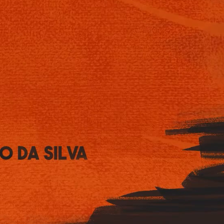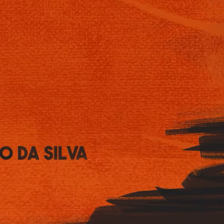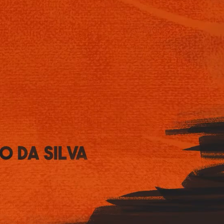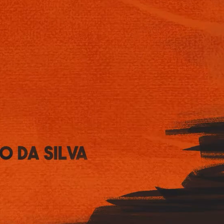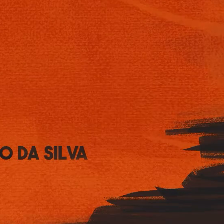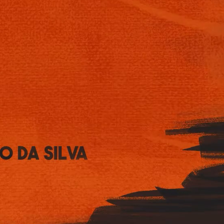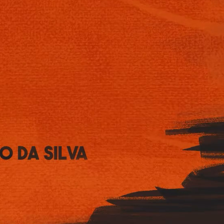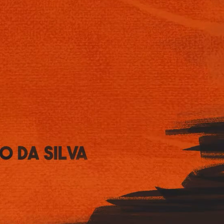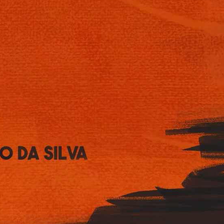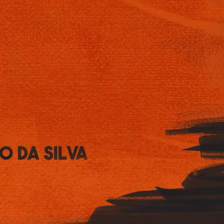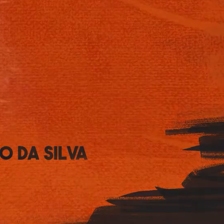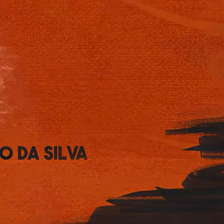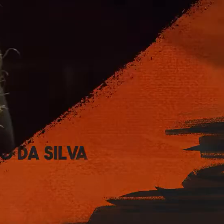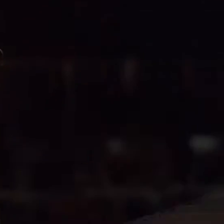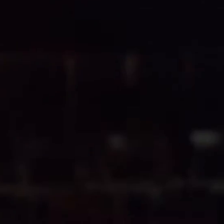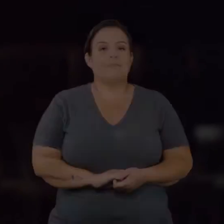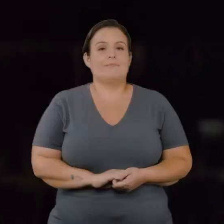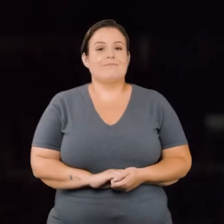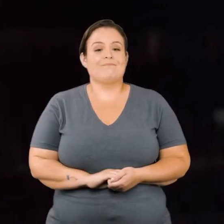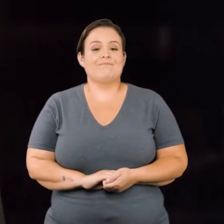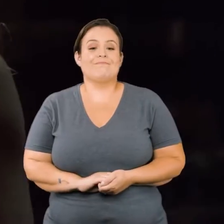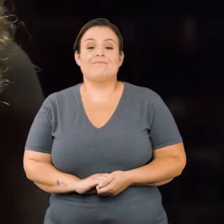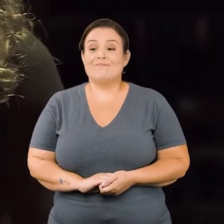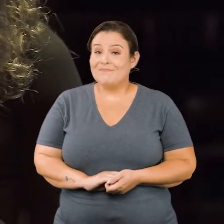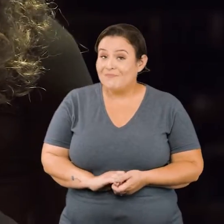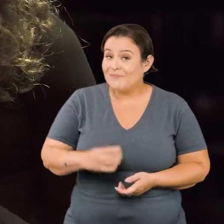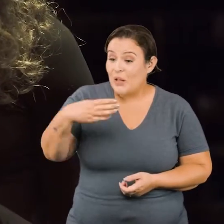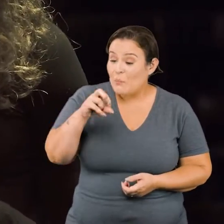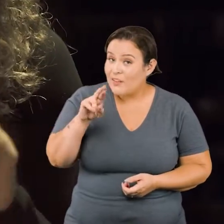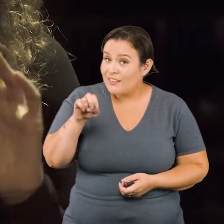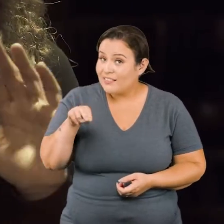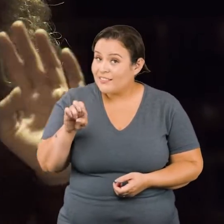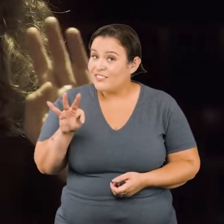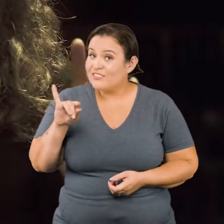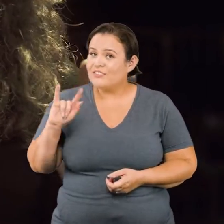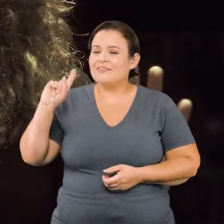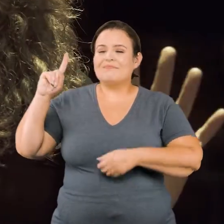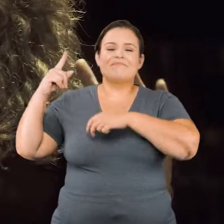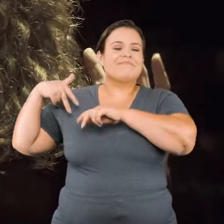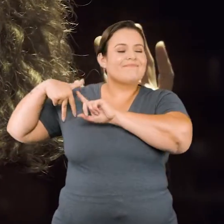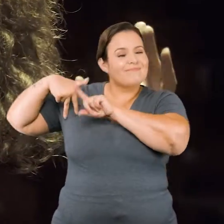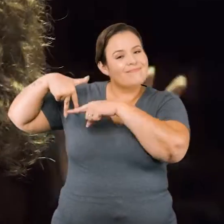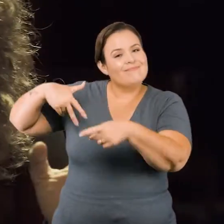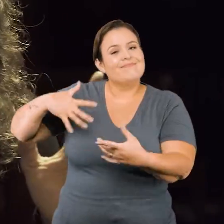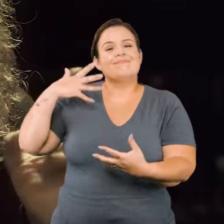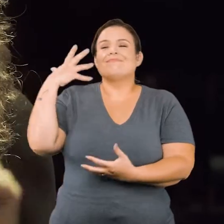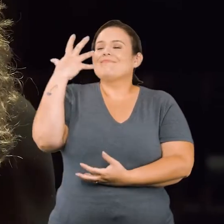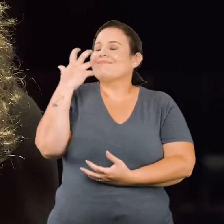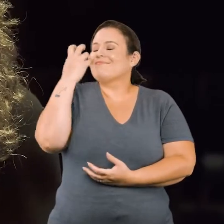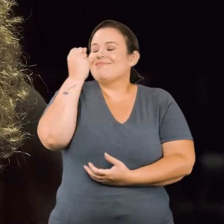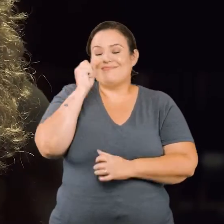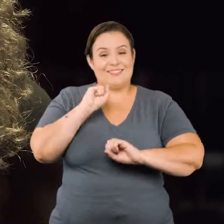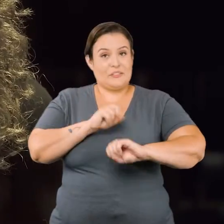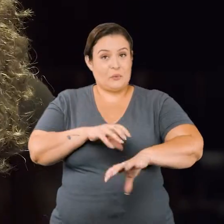EIEFM Sertanista Benedito Brígido da Silva. Dona Maurinete Lima, uma ancestral que se encantou, me